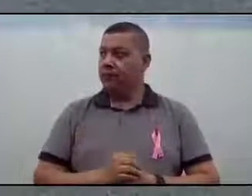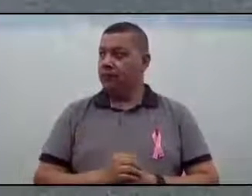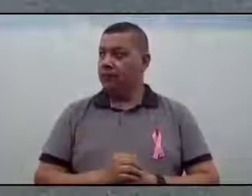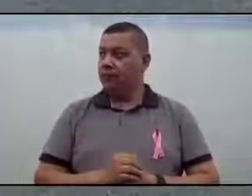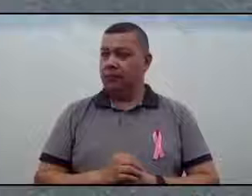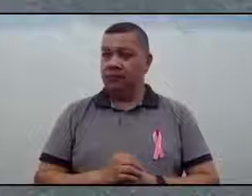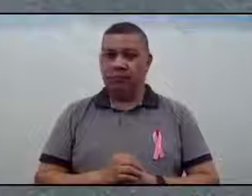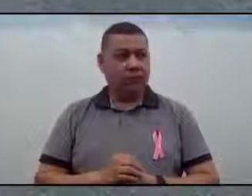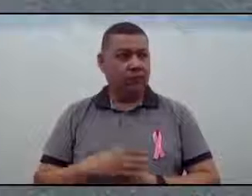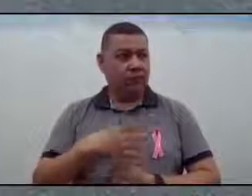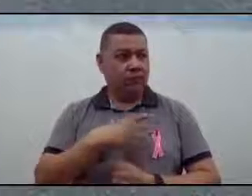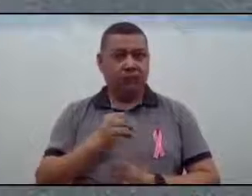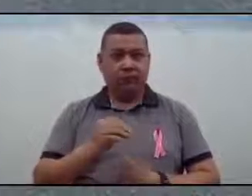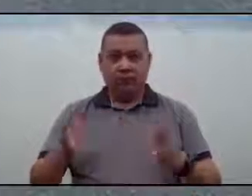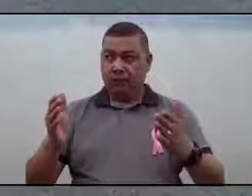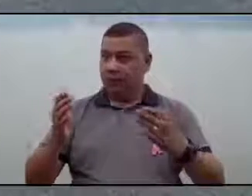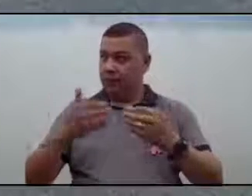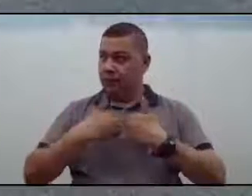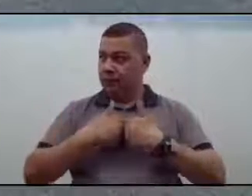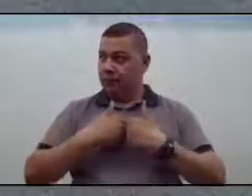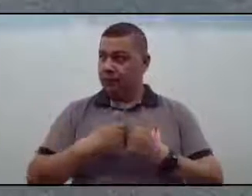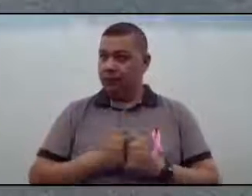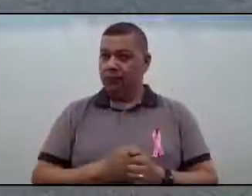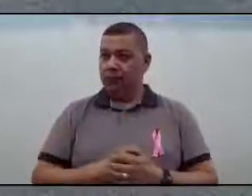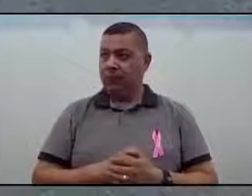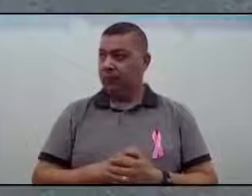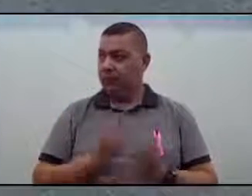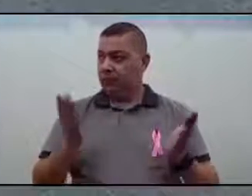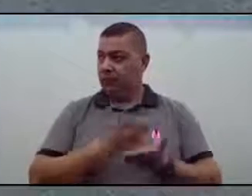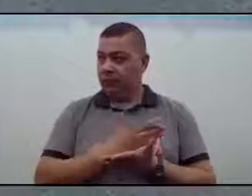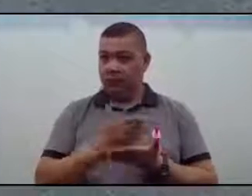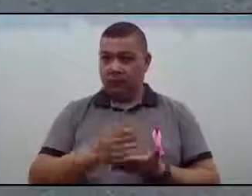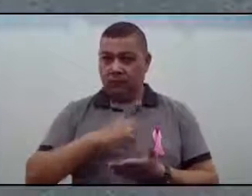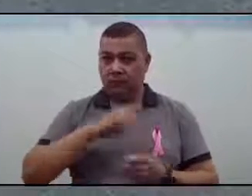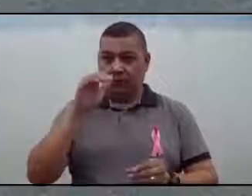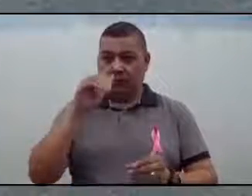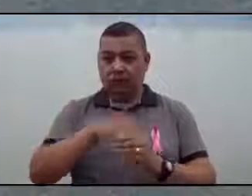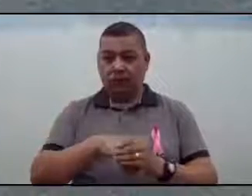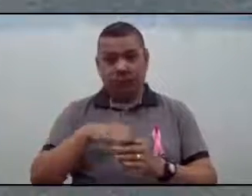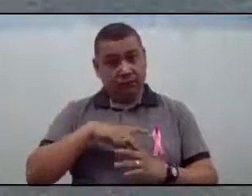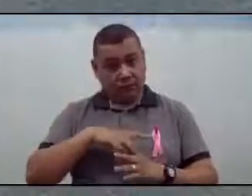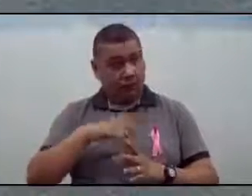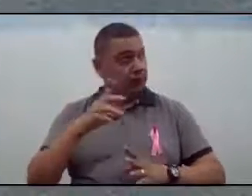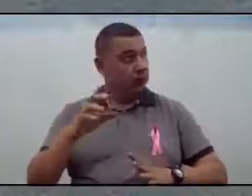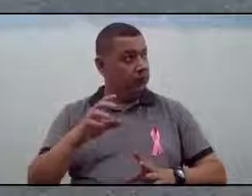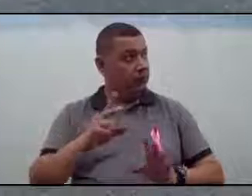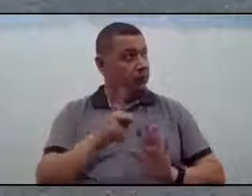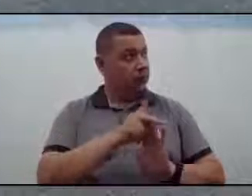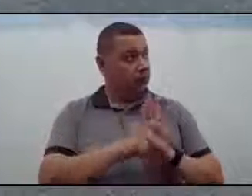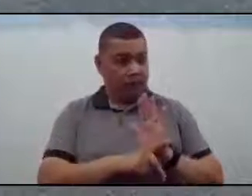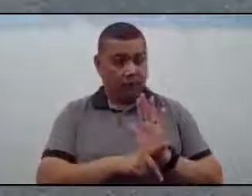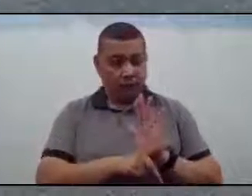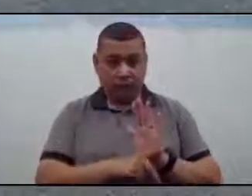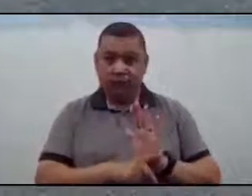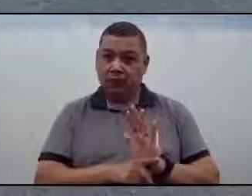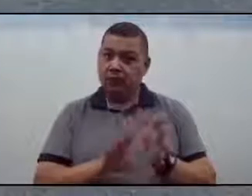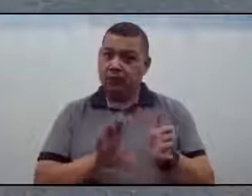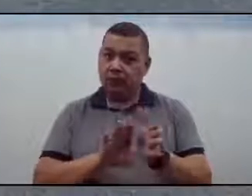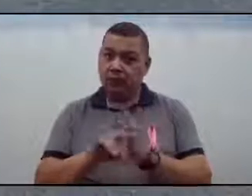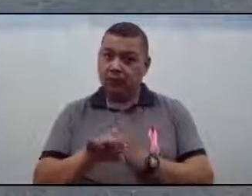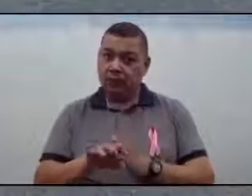que têm filhos autistas, a partir de hoje, nós votamos nesse projeto aqui, com a qual